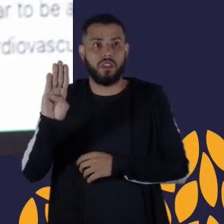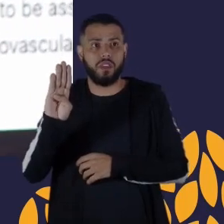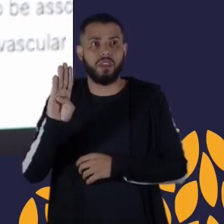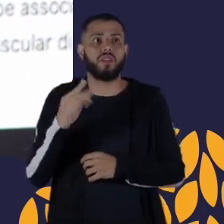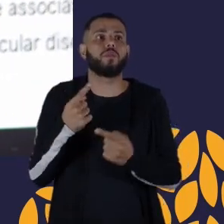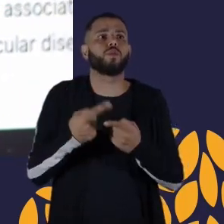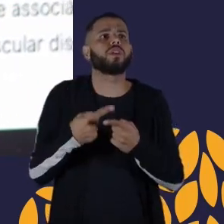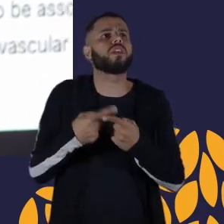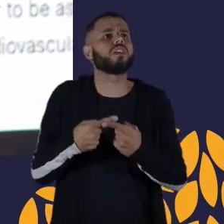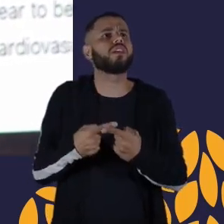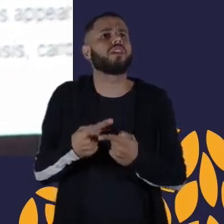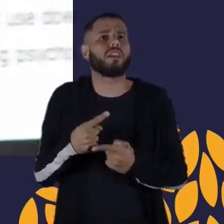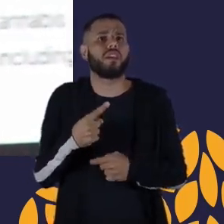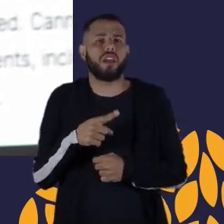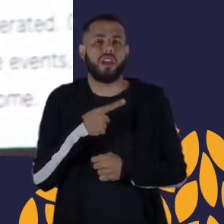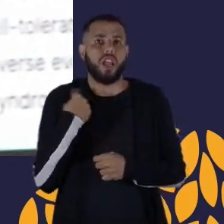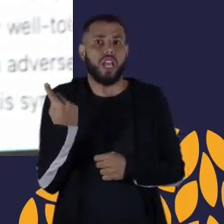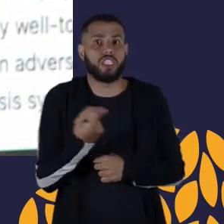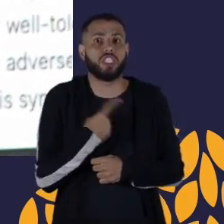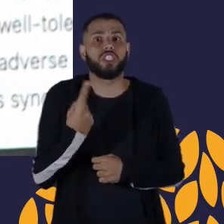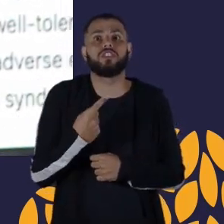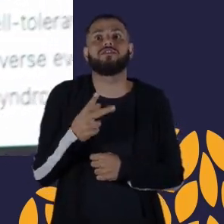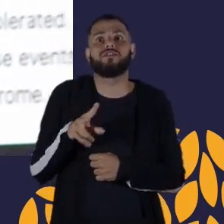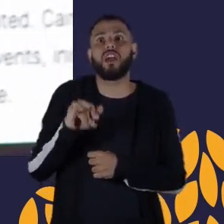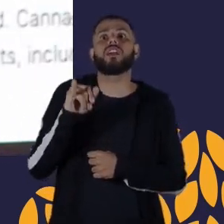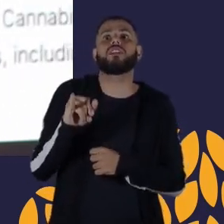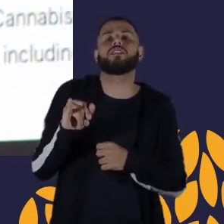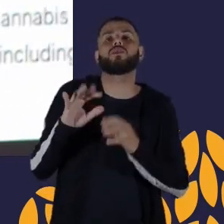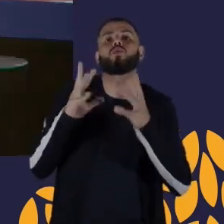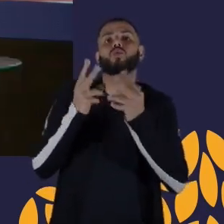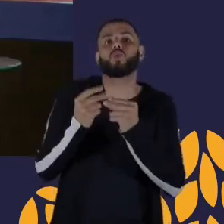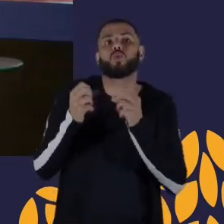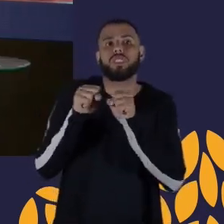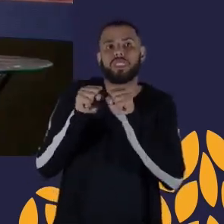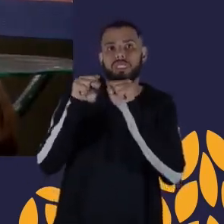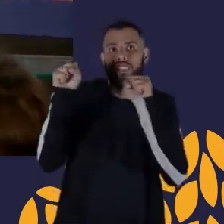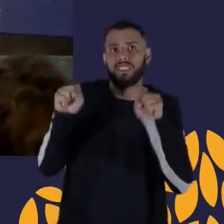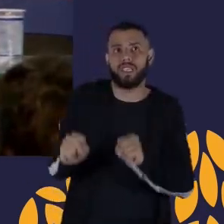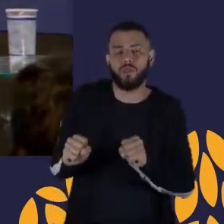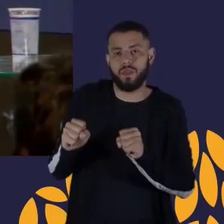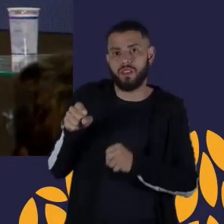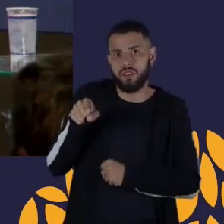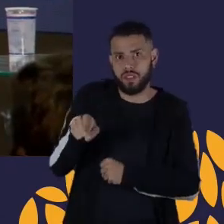atua em receptores do sistema endocannabinoide, canabidiol em CB2.